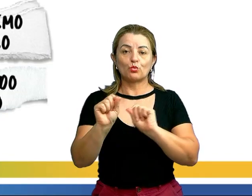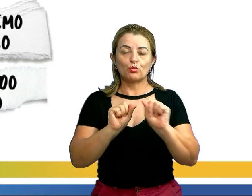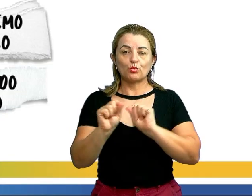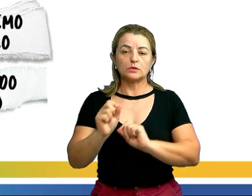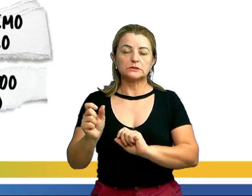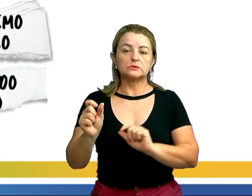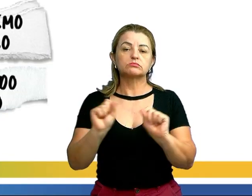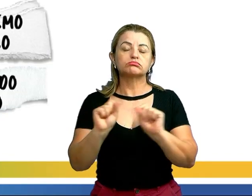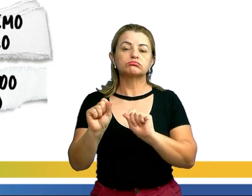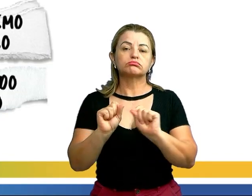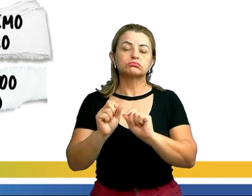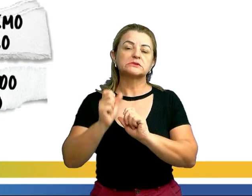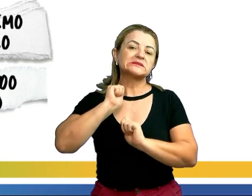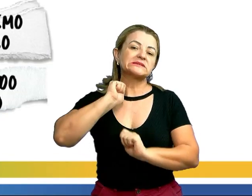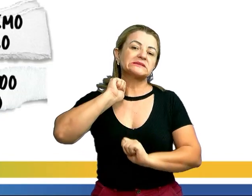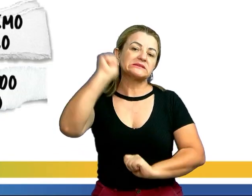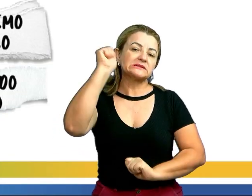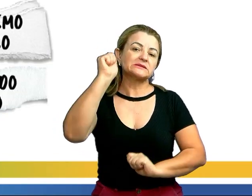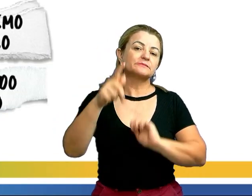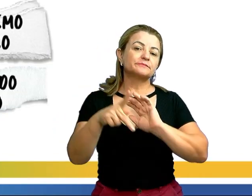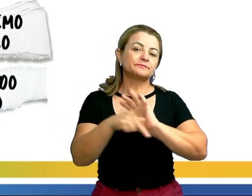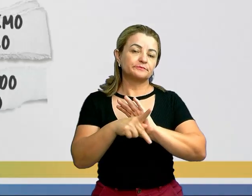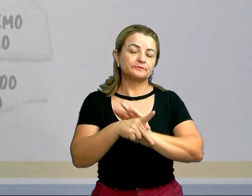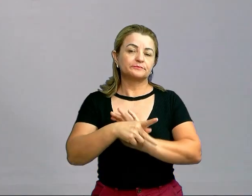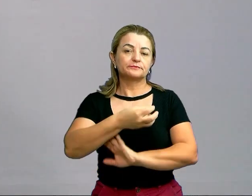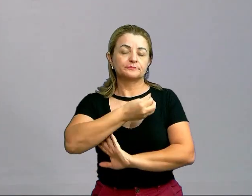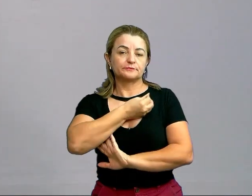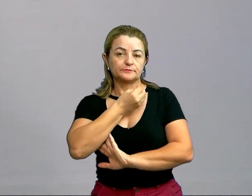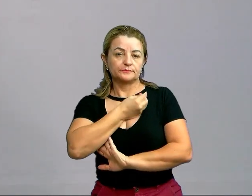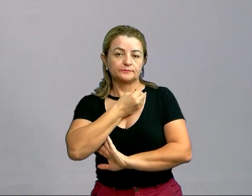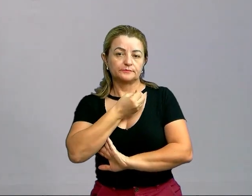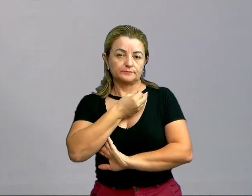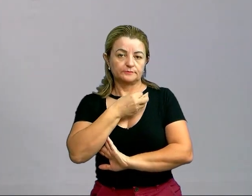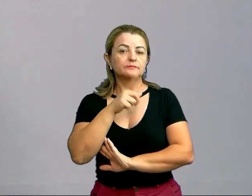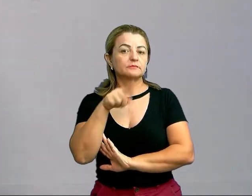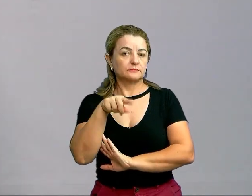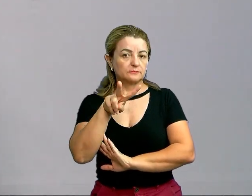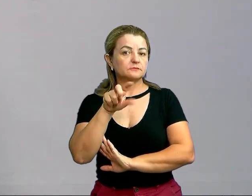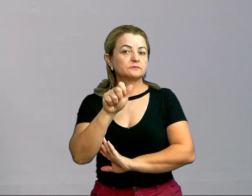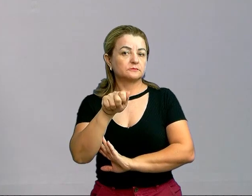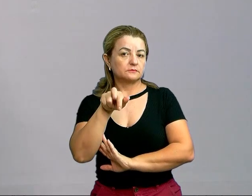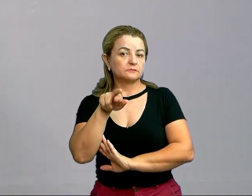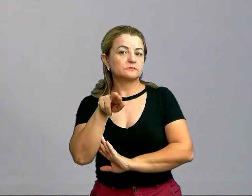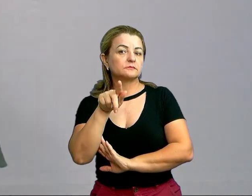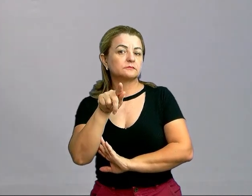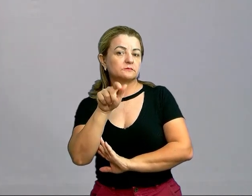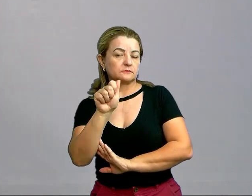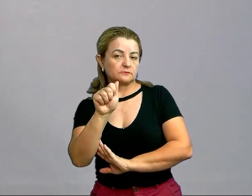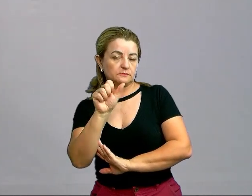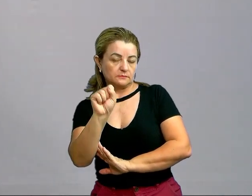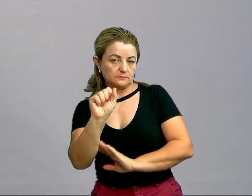vocês sabem na história. E hoje nós vamos falar, né, de